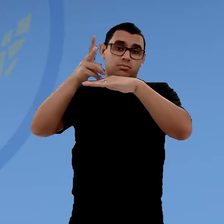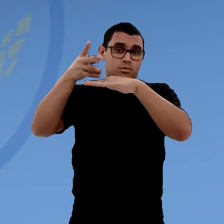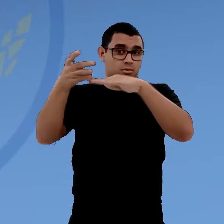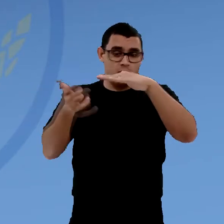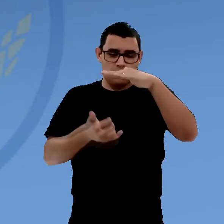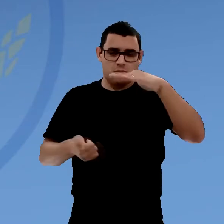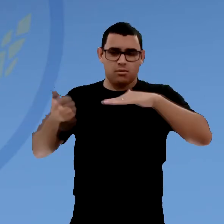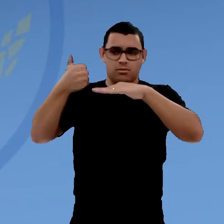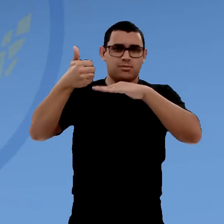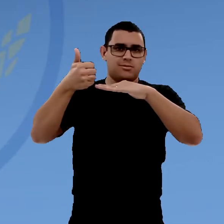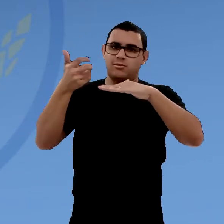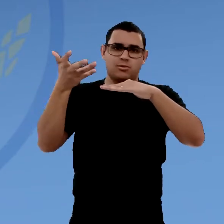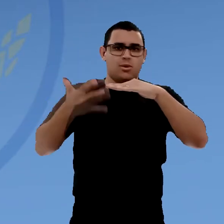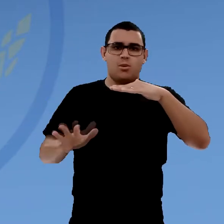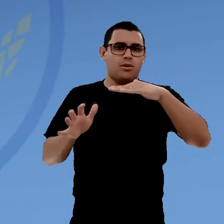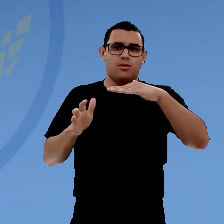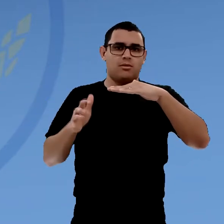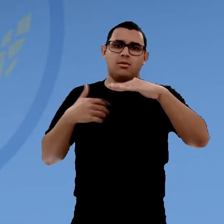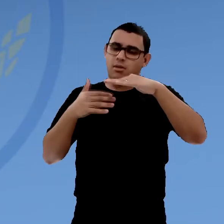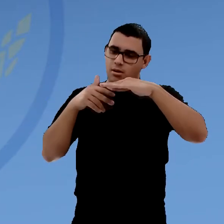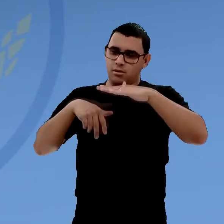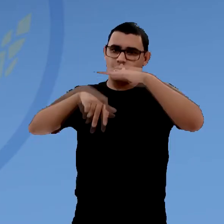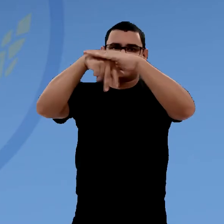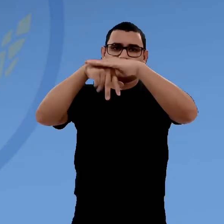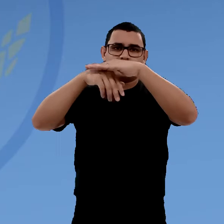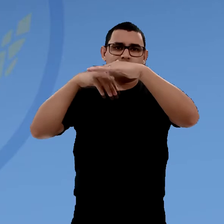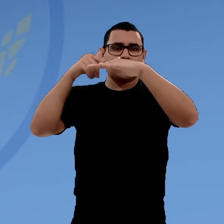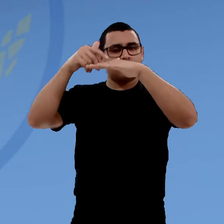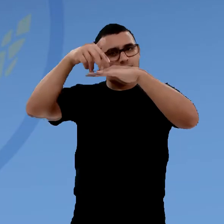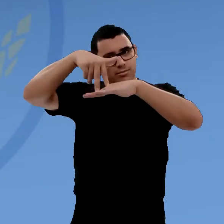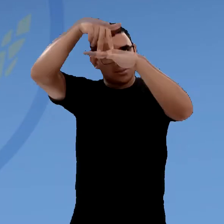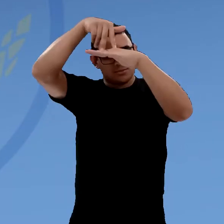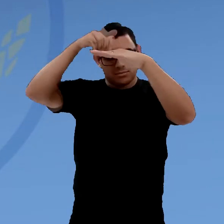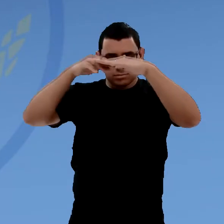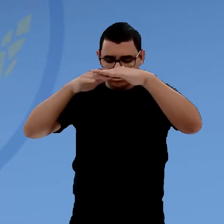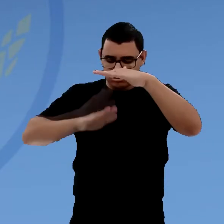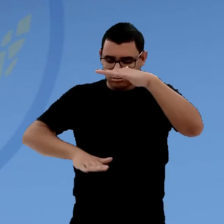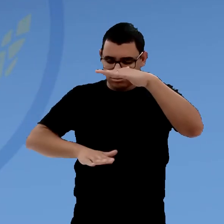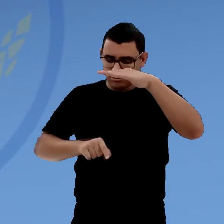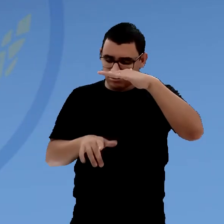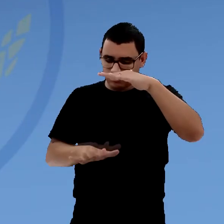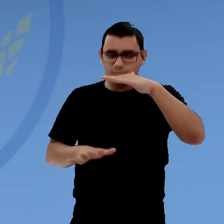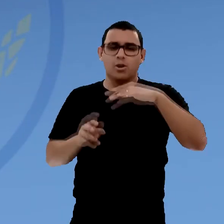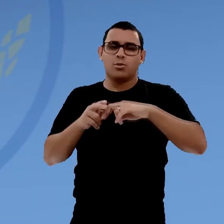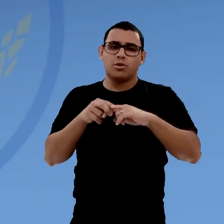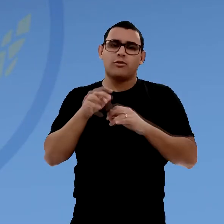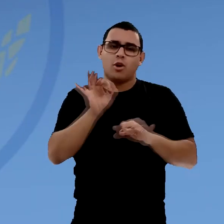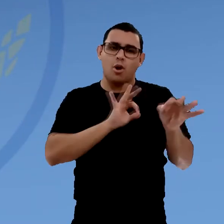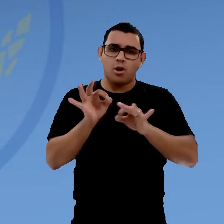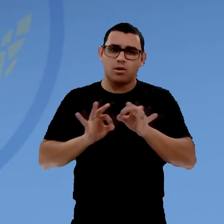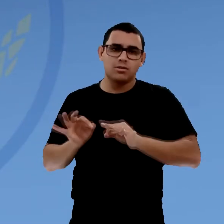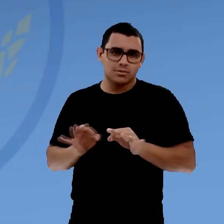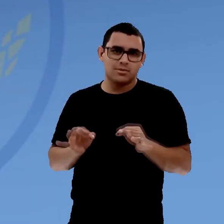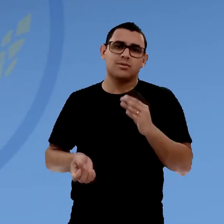ninguém escale aquela escada até chegar no topo. Então, por isso criaram o